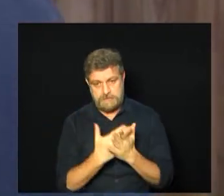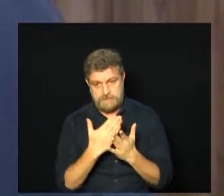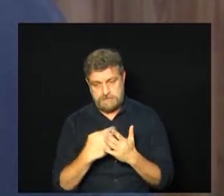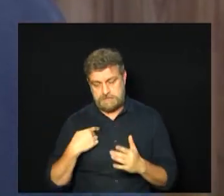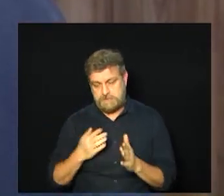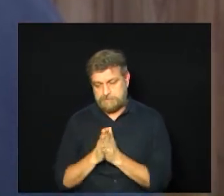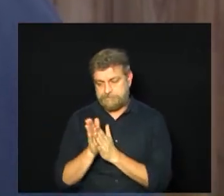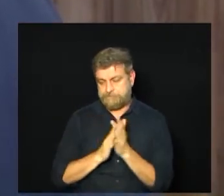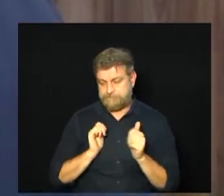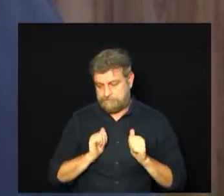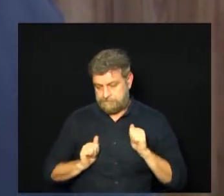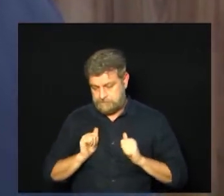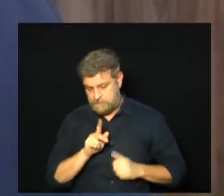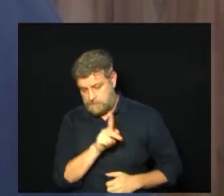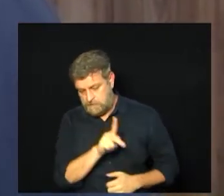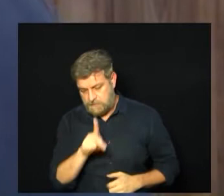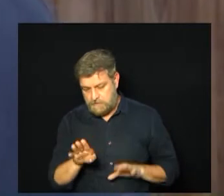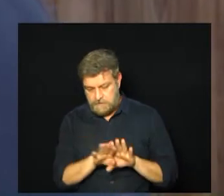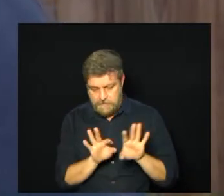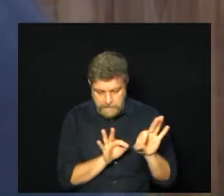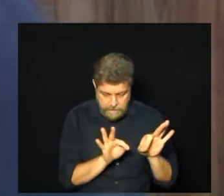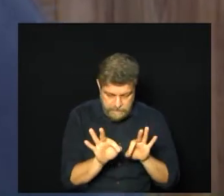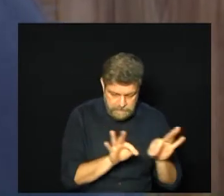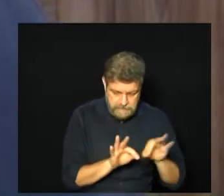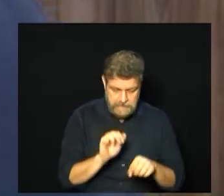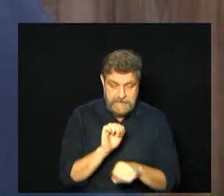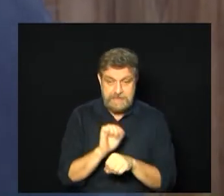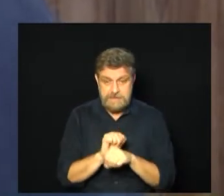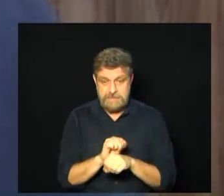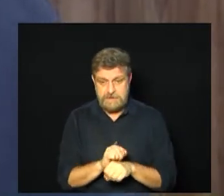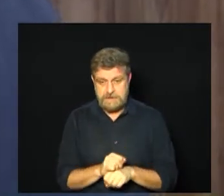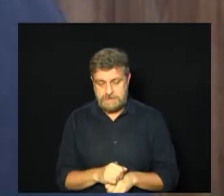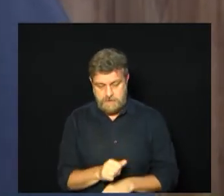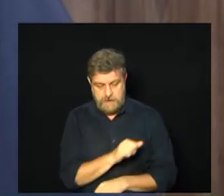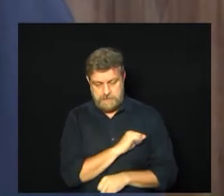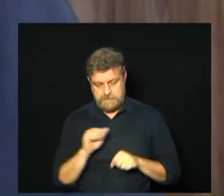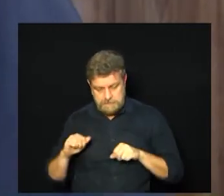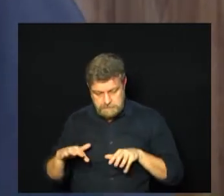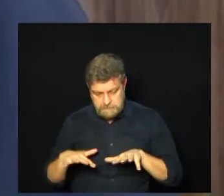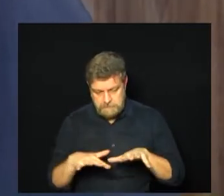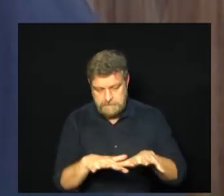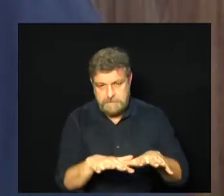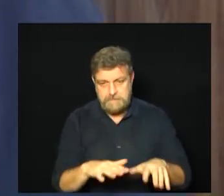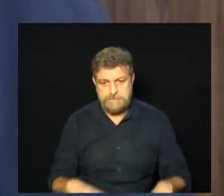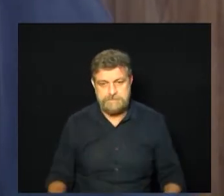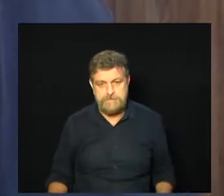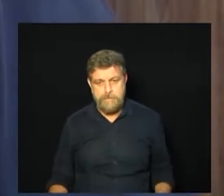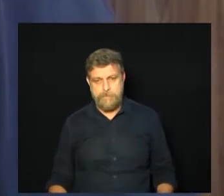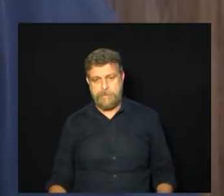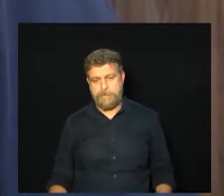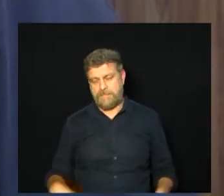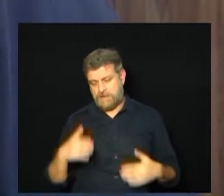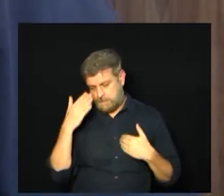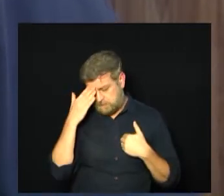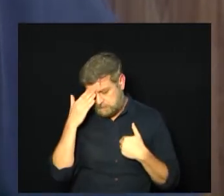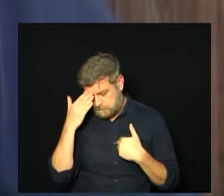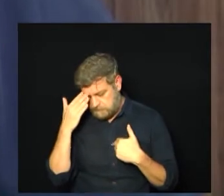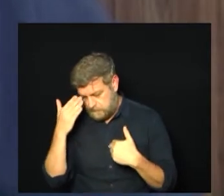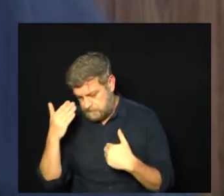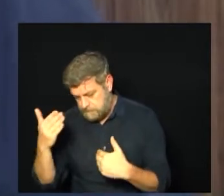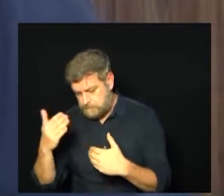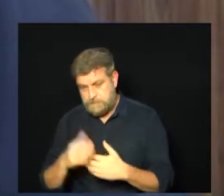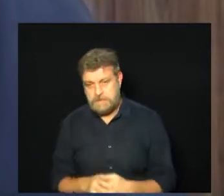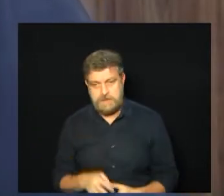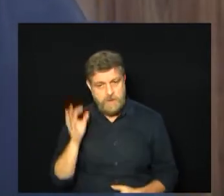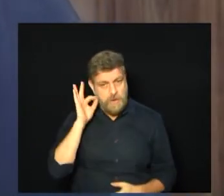aguardando ansiosamente, os professores estão se preparando para isso e a gente aguarda com bastante ansiedade as crianças. Luiz, muito obrigada pela sua entrevista, um